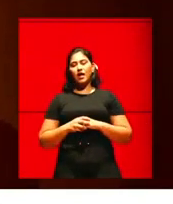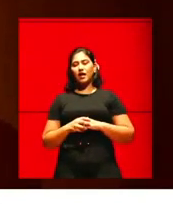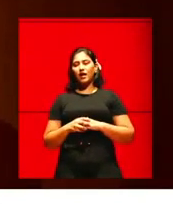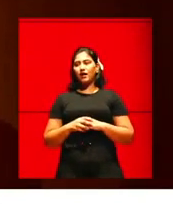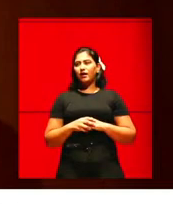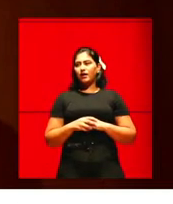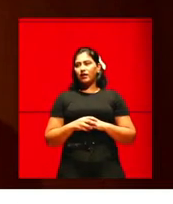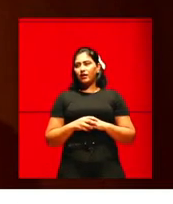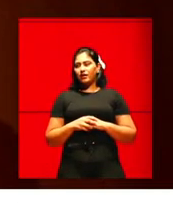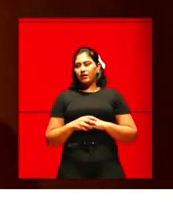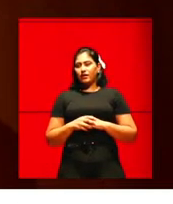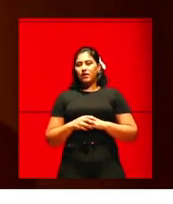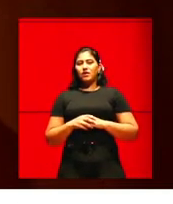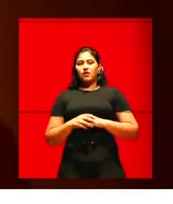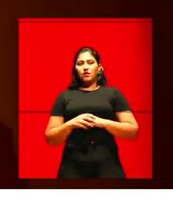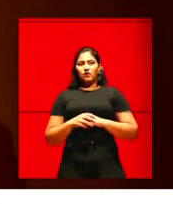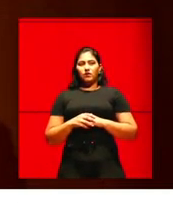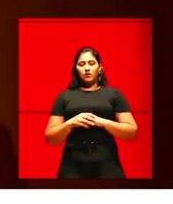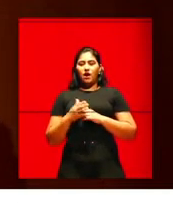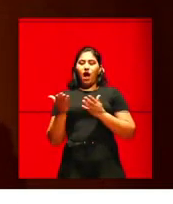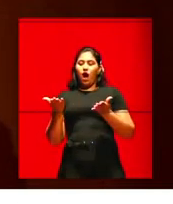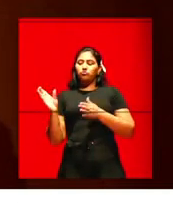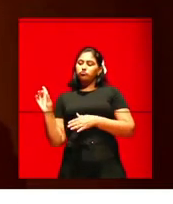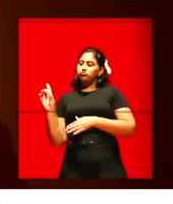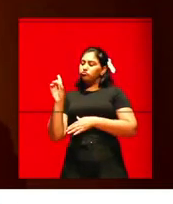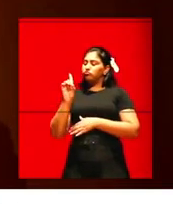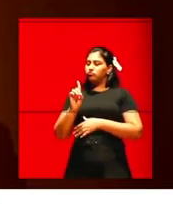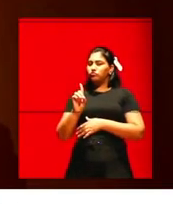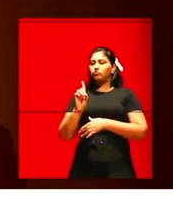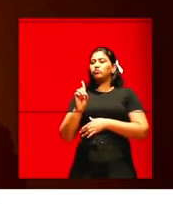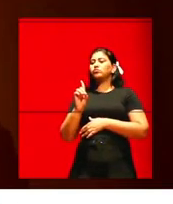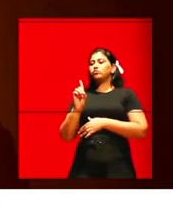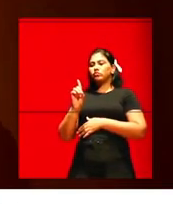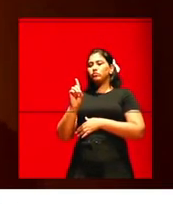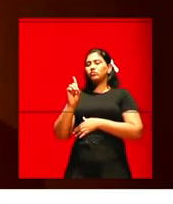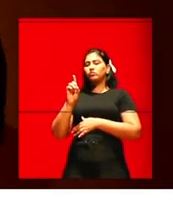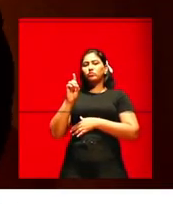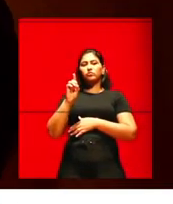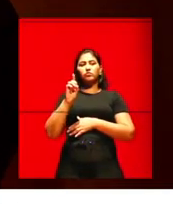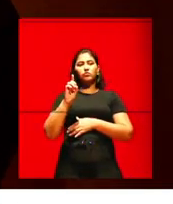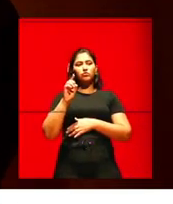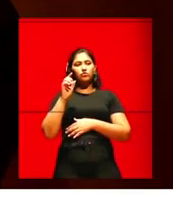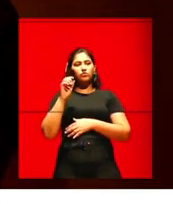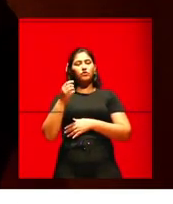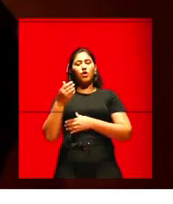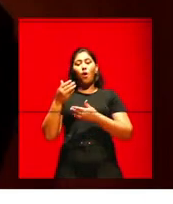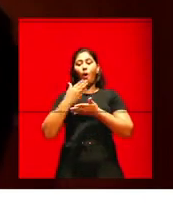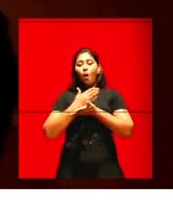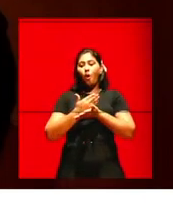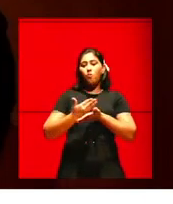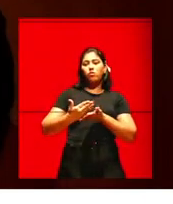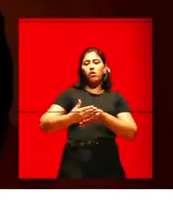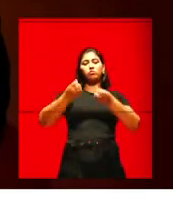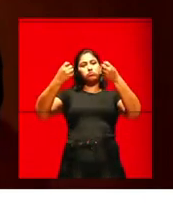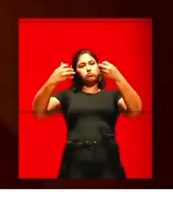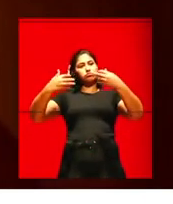Leandro, que vai dar uma boa tarde para vocês, para que a gente inicie os nossos trabalhos.